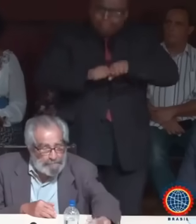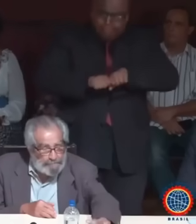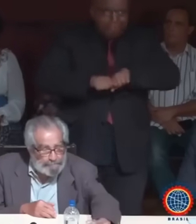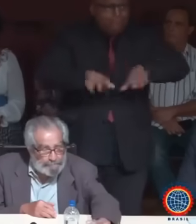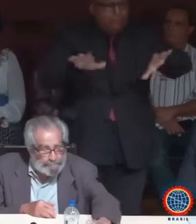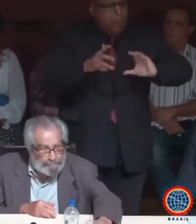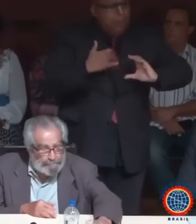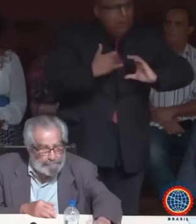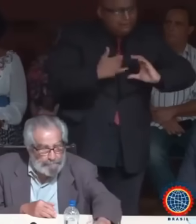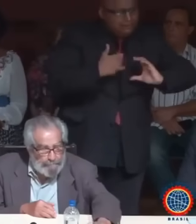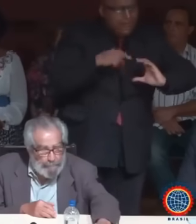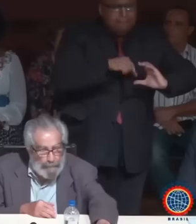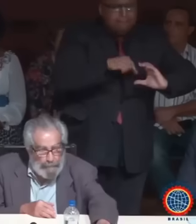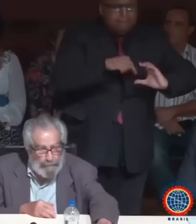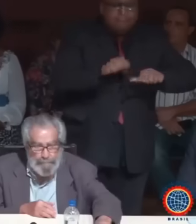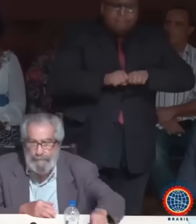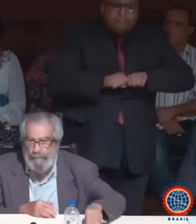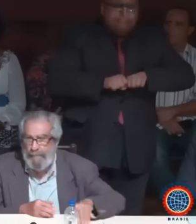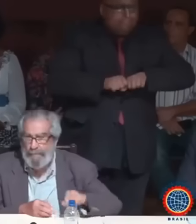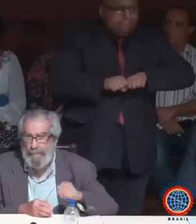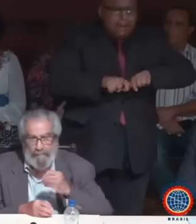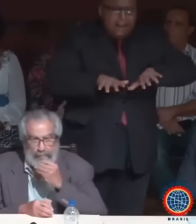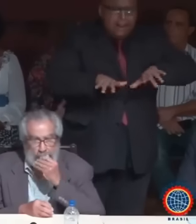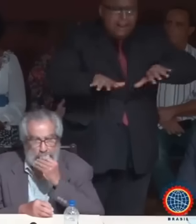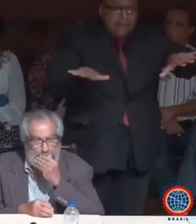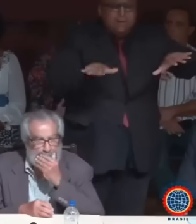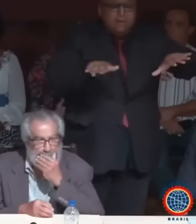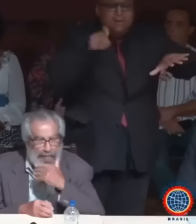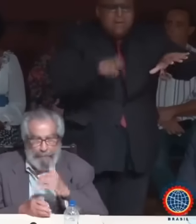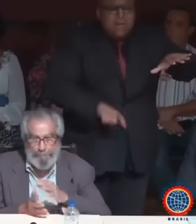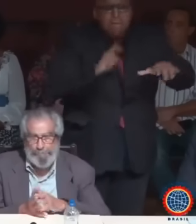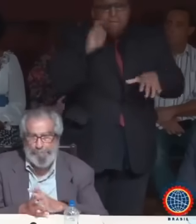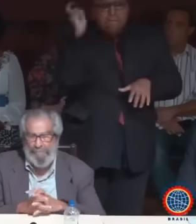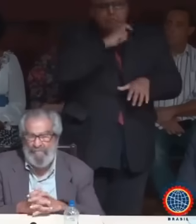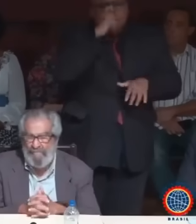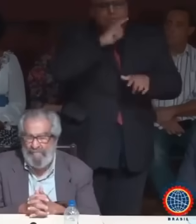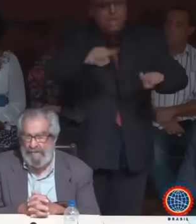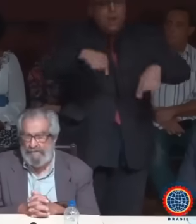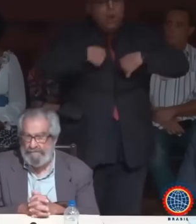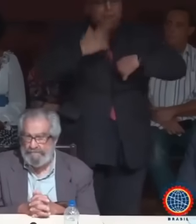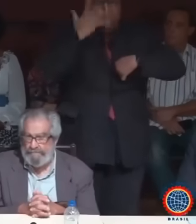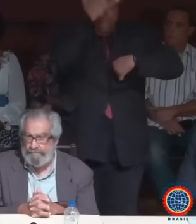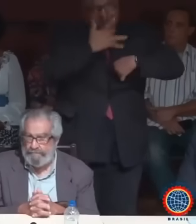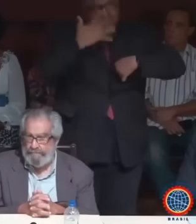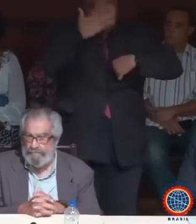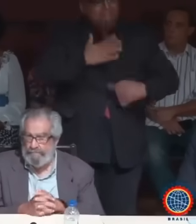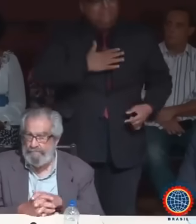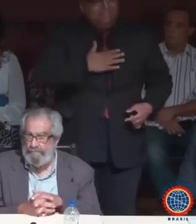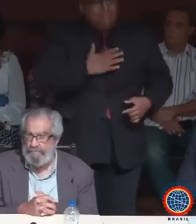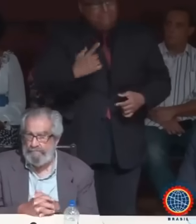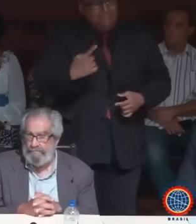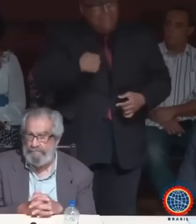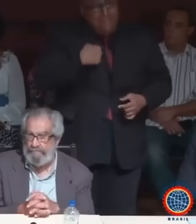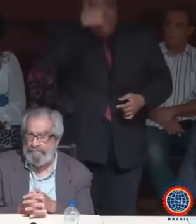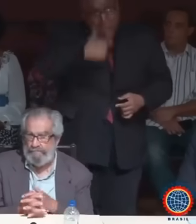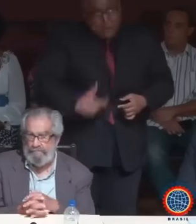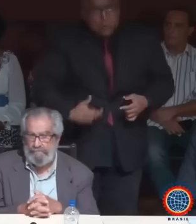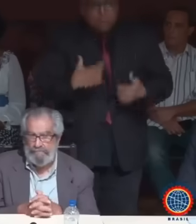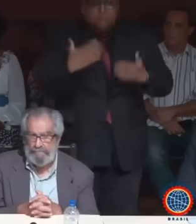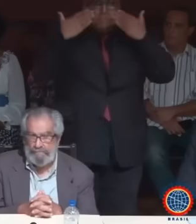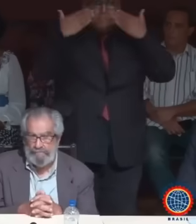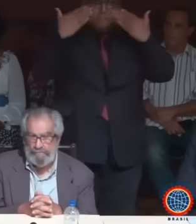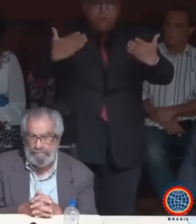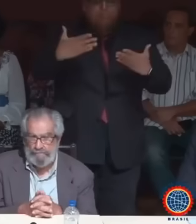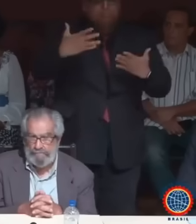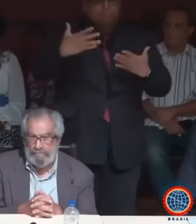tsunami cibernético, com uma quantidade enorme de calúnias contra mim. Como eu sou uma pessoa que me apresenta